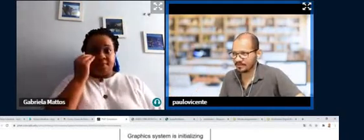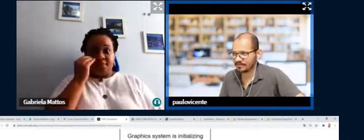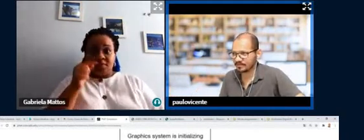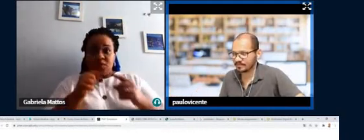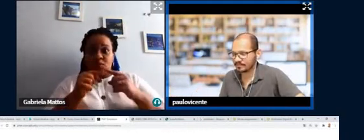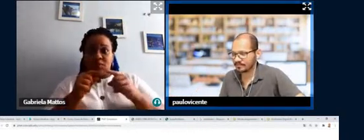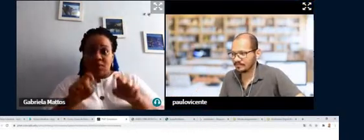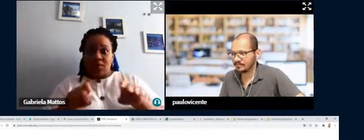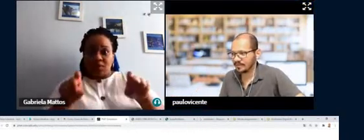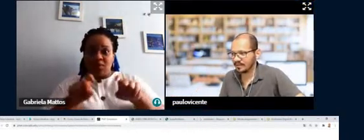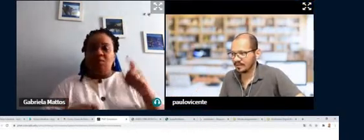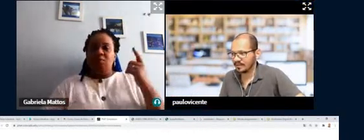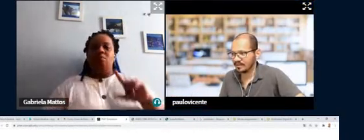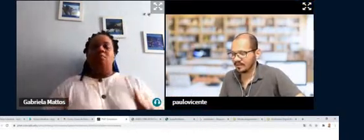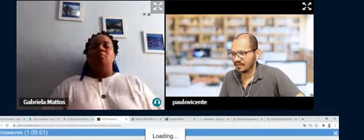no computador.